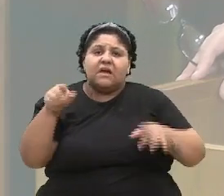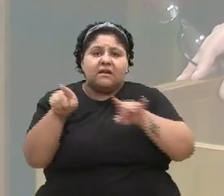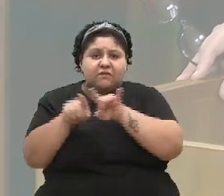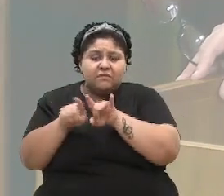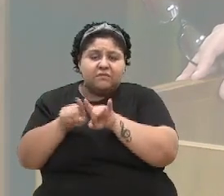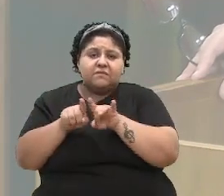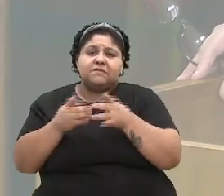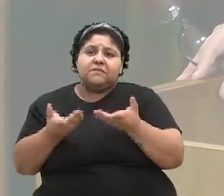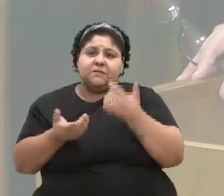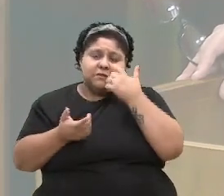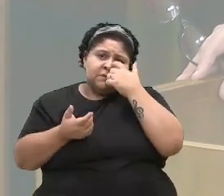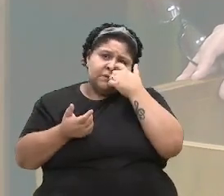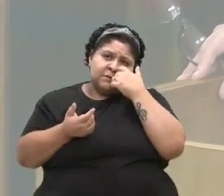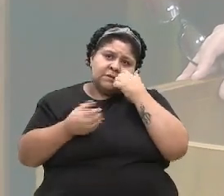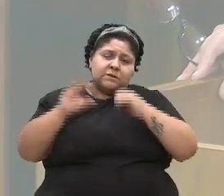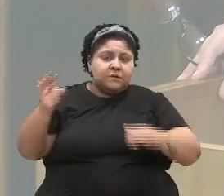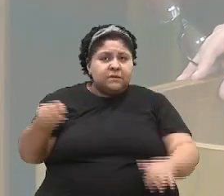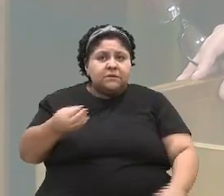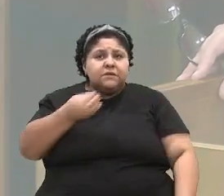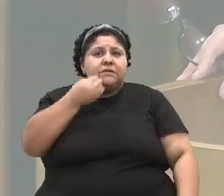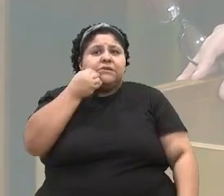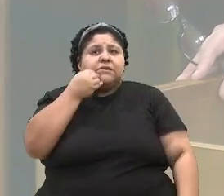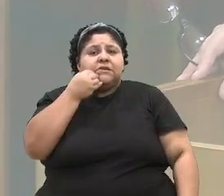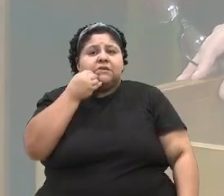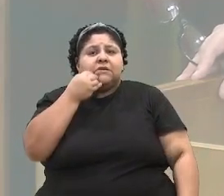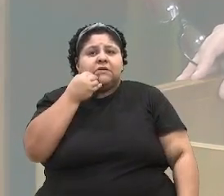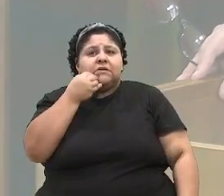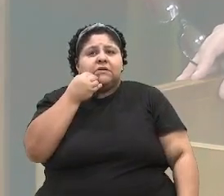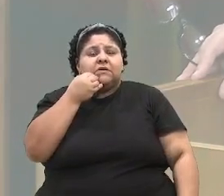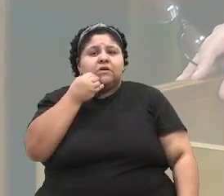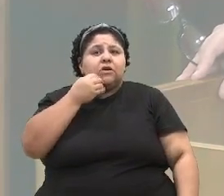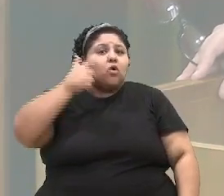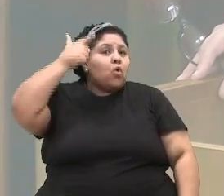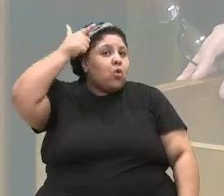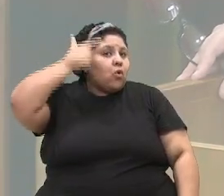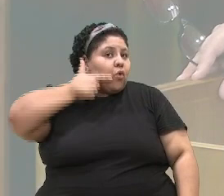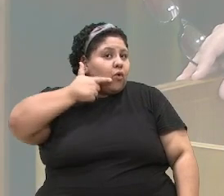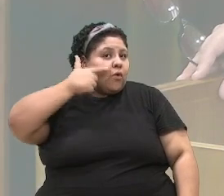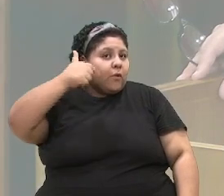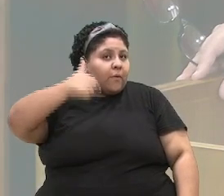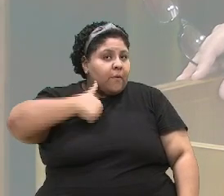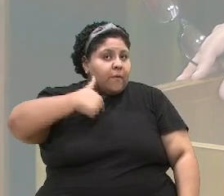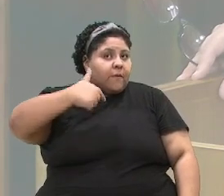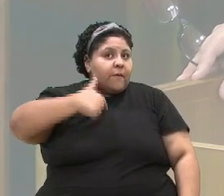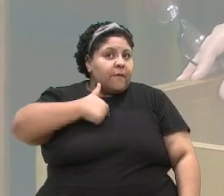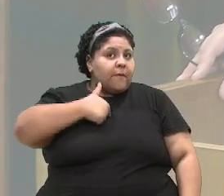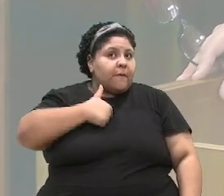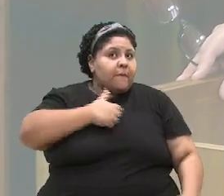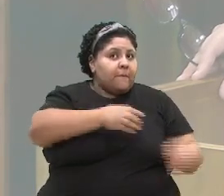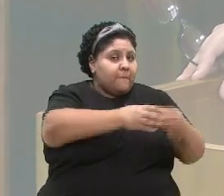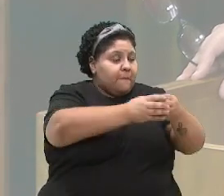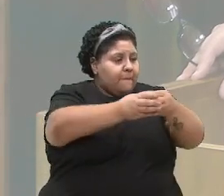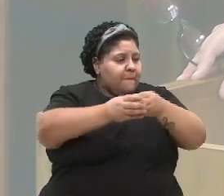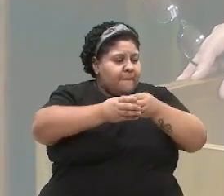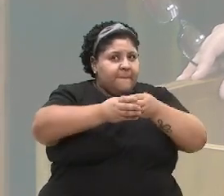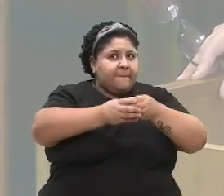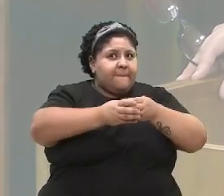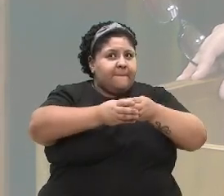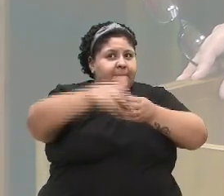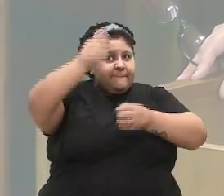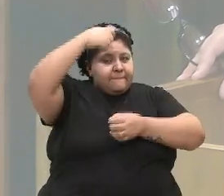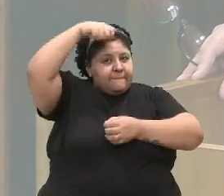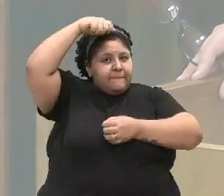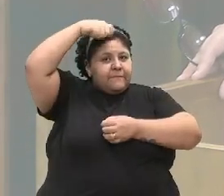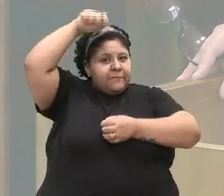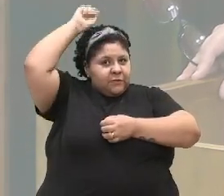aqui aproveitar o Lucas, historiador, meu colega da UX, historiador como eu